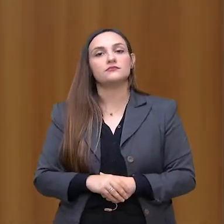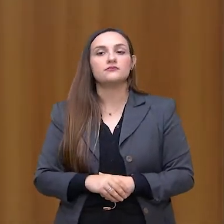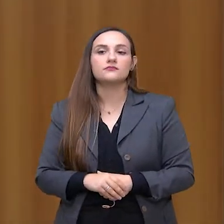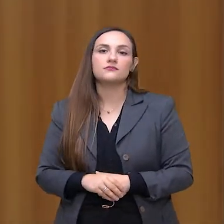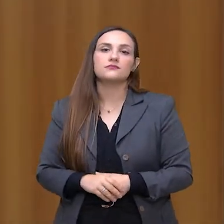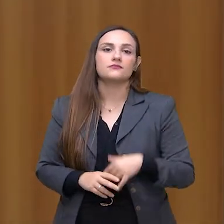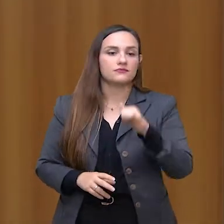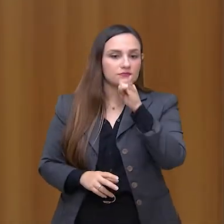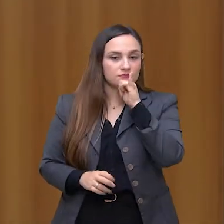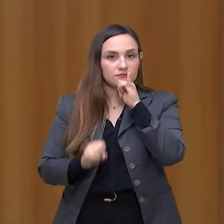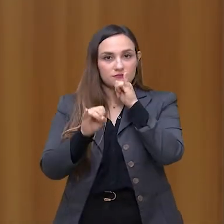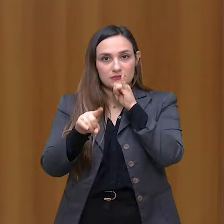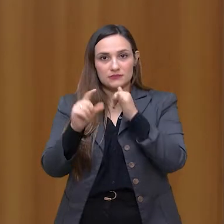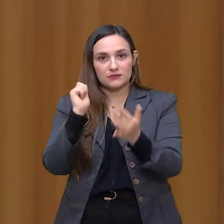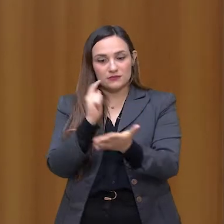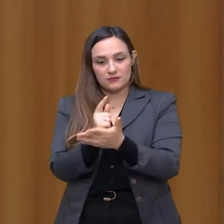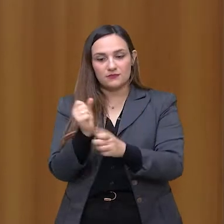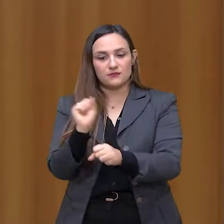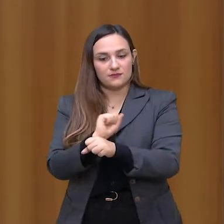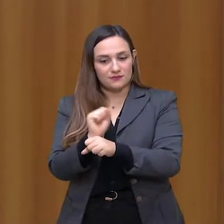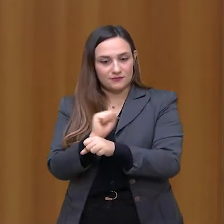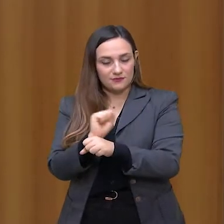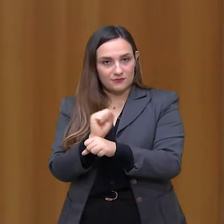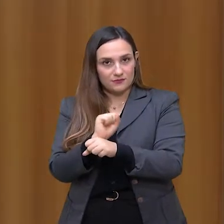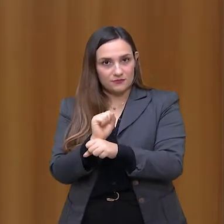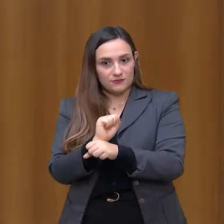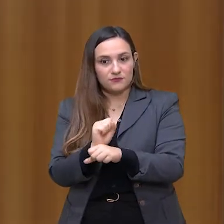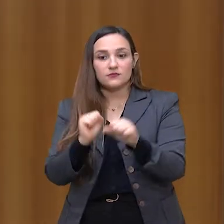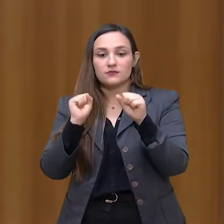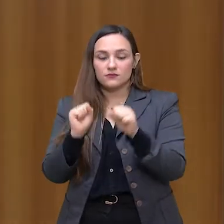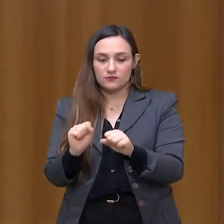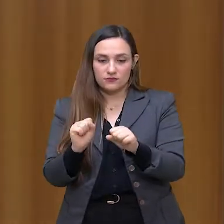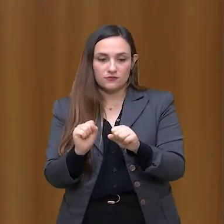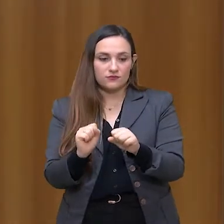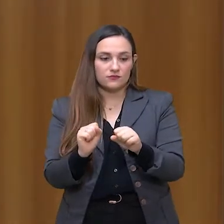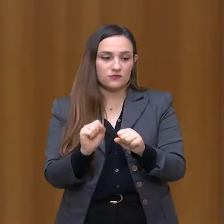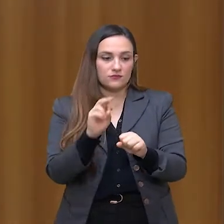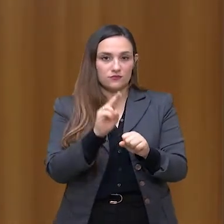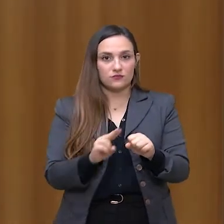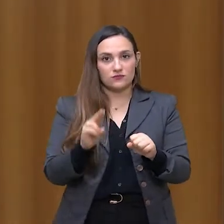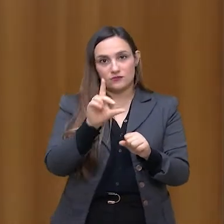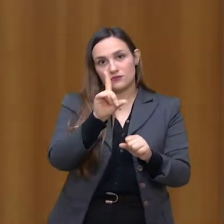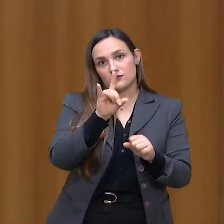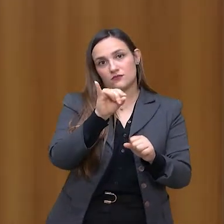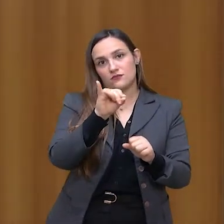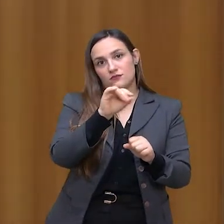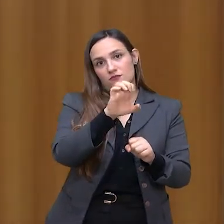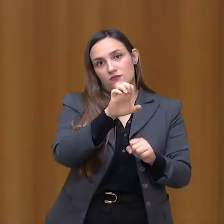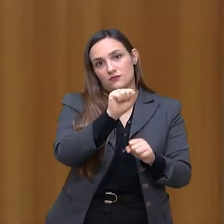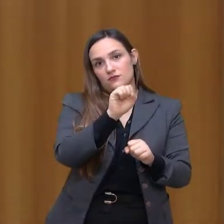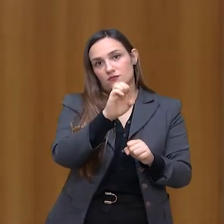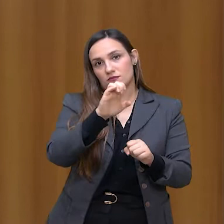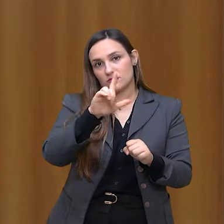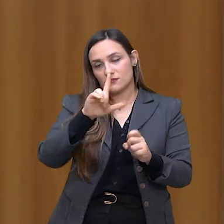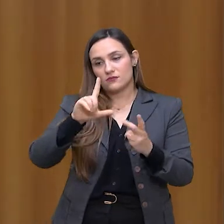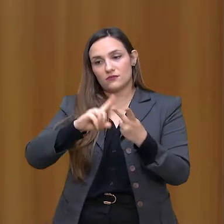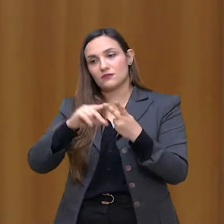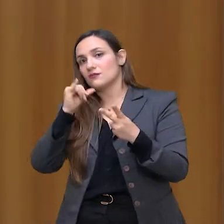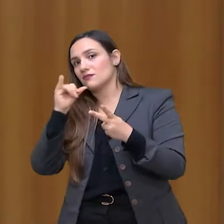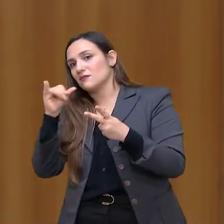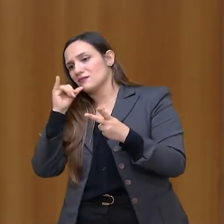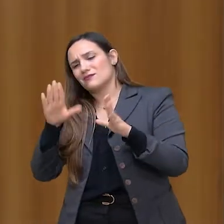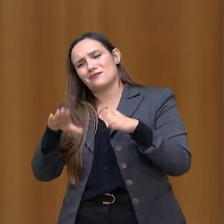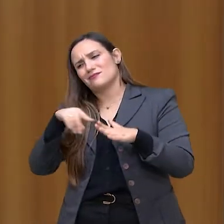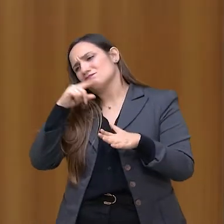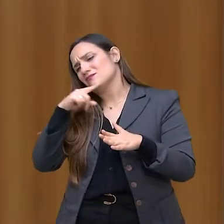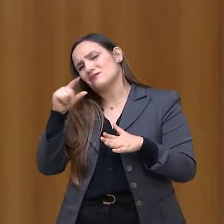por exemplo, ao comprar um veículo, nós podemos fazer a opção de comprar um veículo a diesel ou um veículo elétrico. Muitas vezes nós não vamos